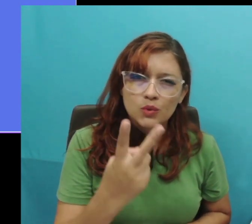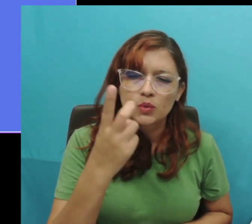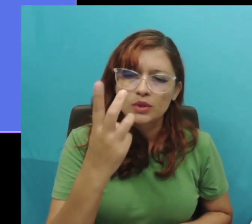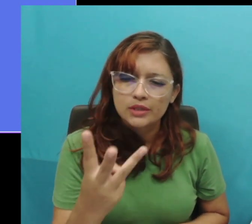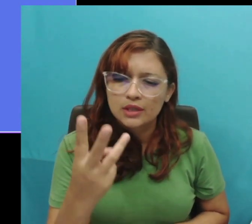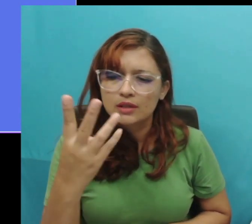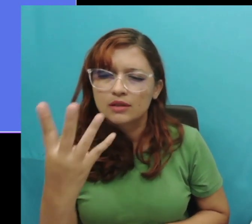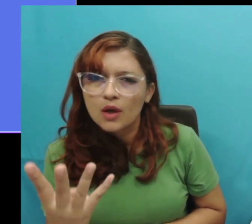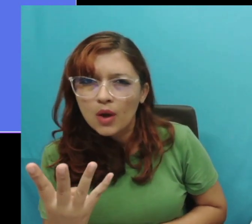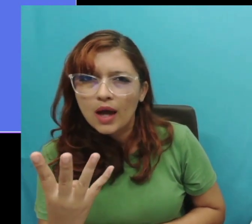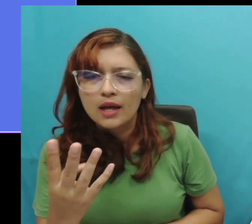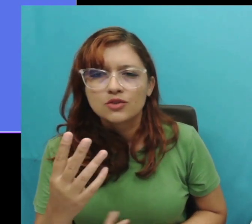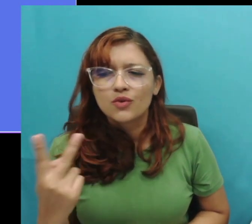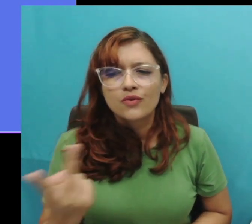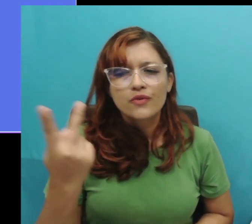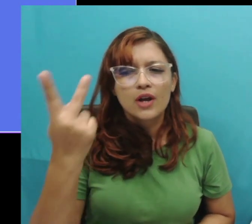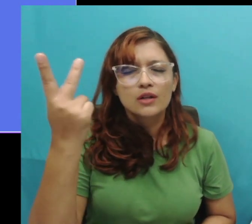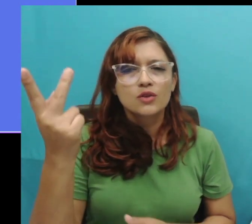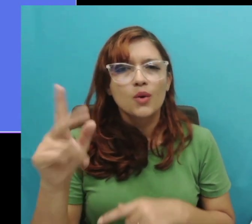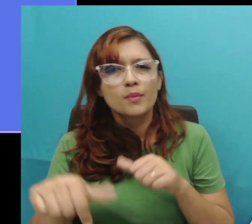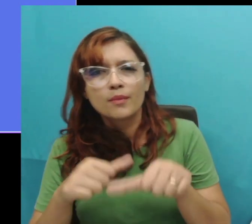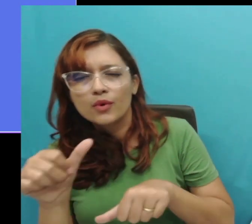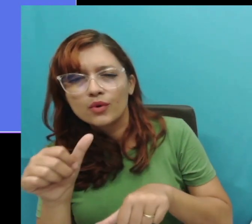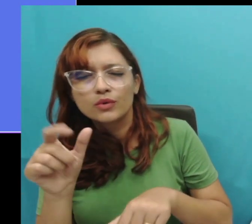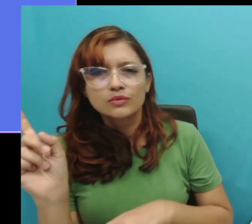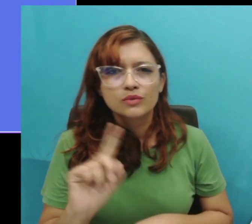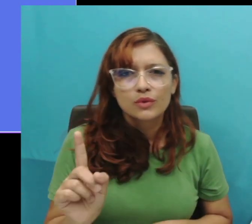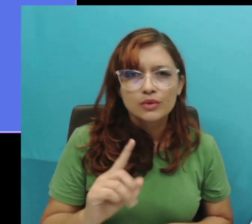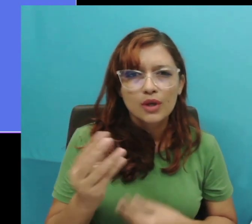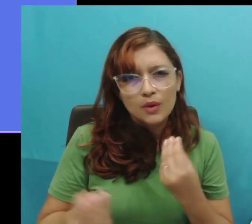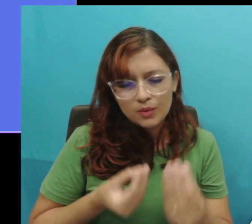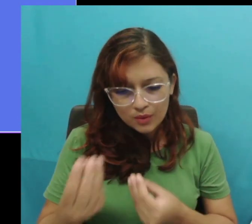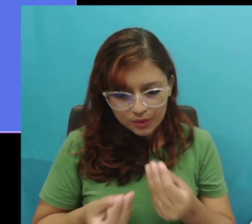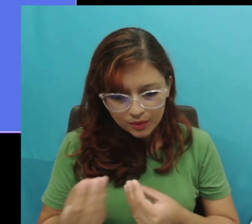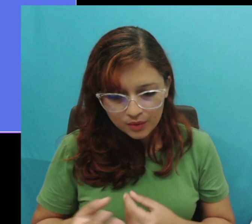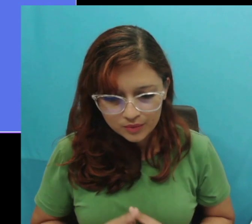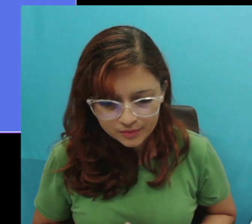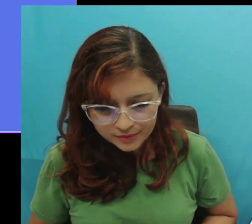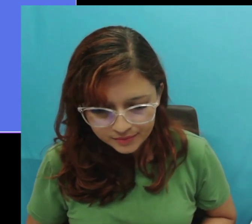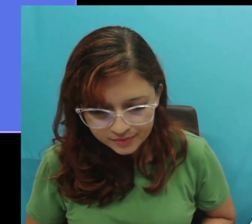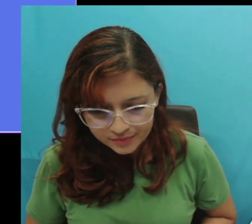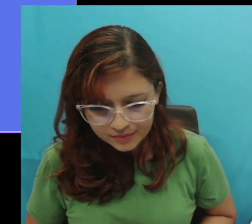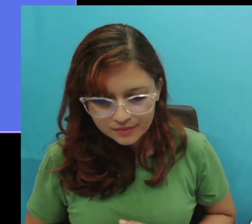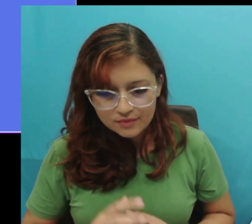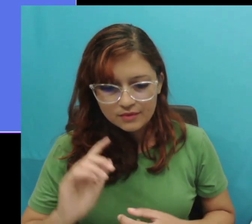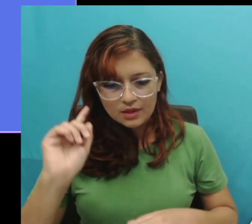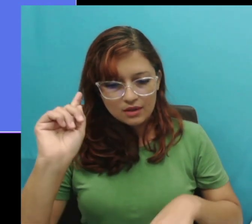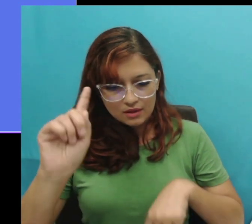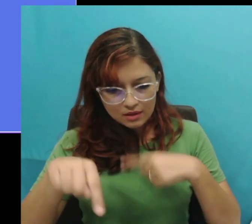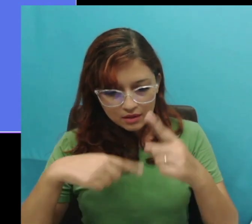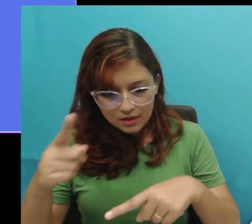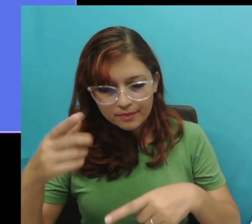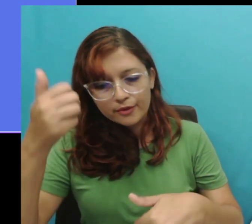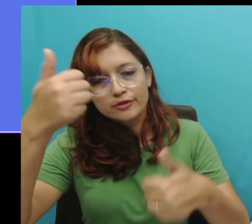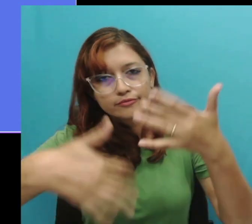E também foram acrescentando mais pilhas para ver os valores se alteravam ou não.